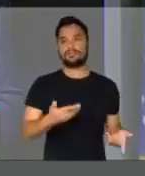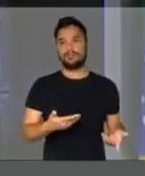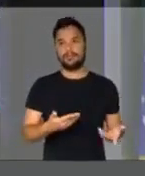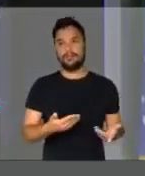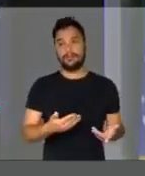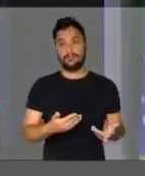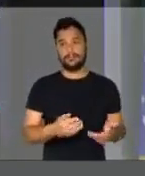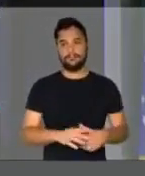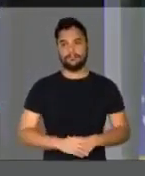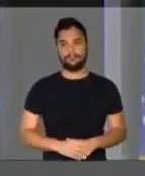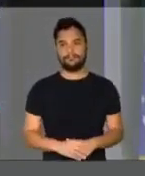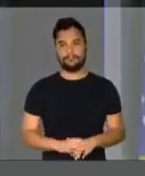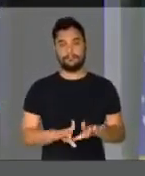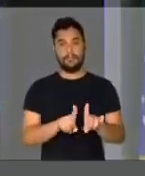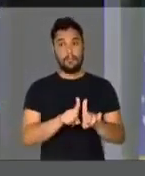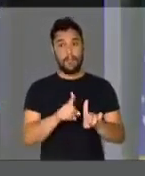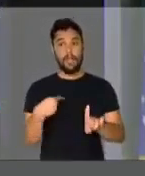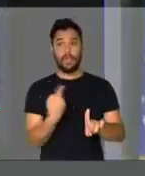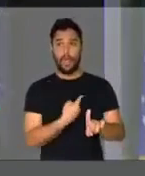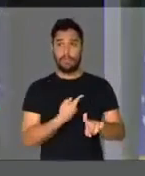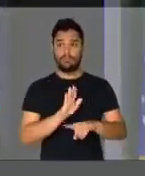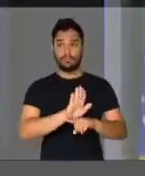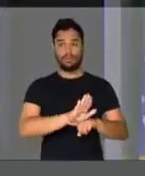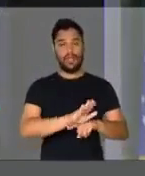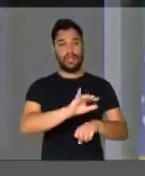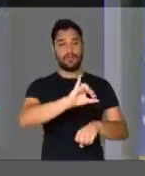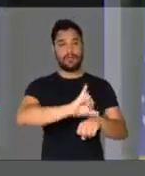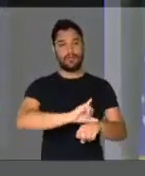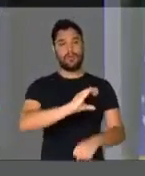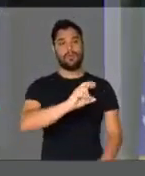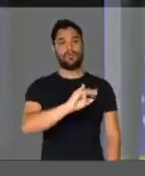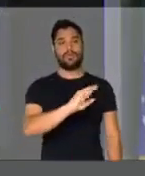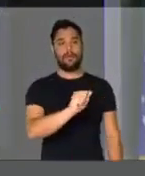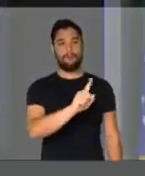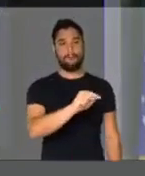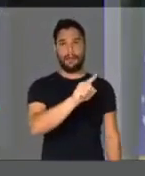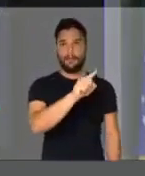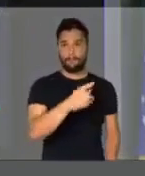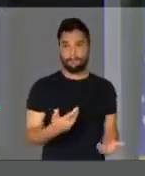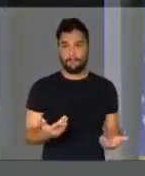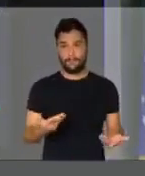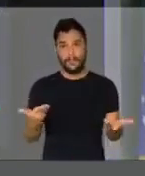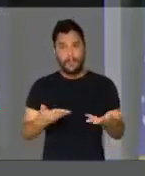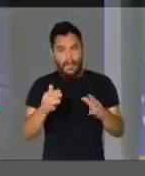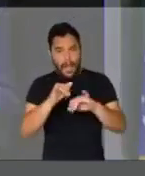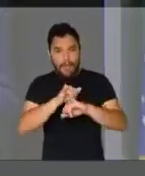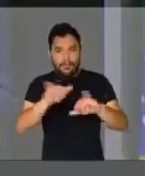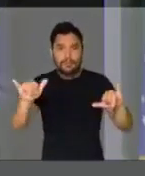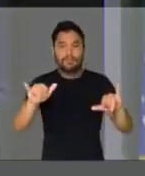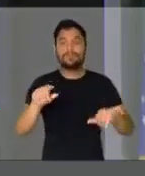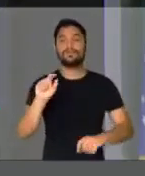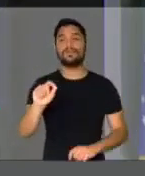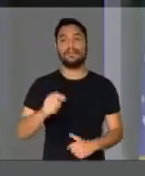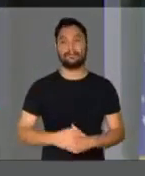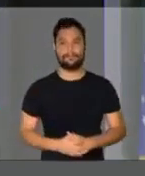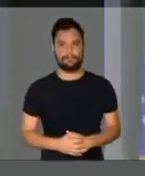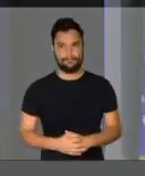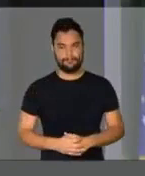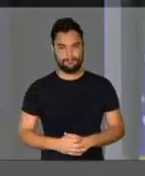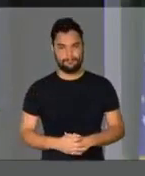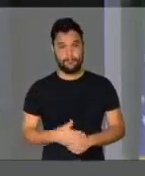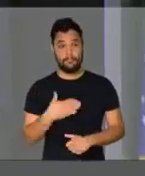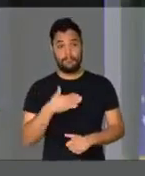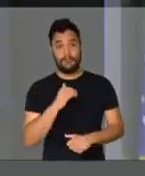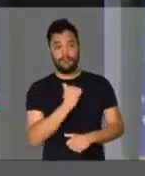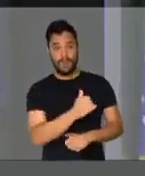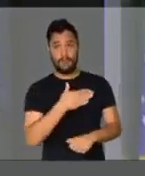querida tricentenária Cuiabá. Aproveito aqui a oportunidade para anunciar a todos e a todo o nosso